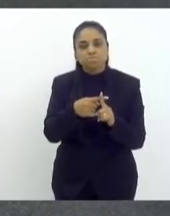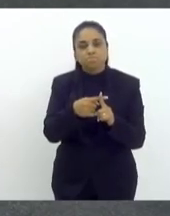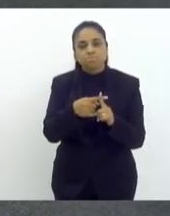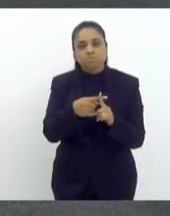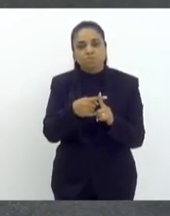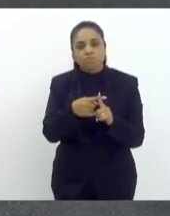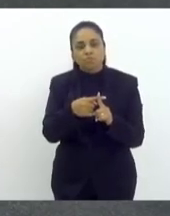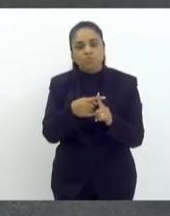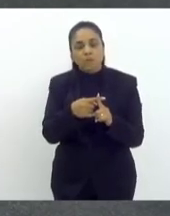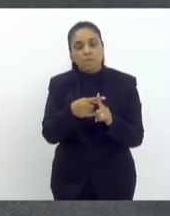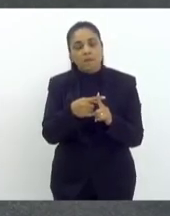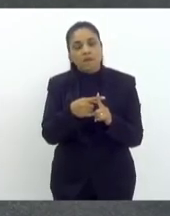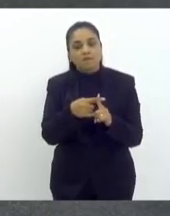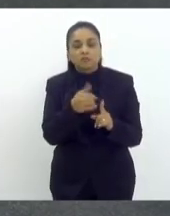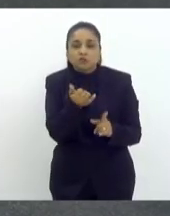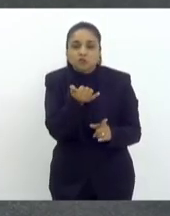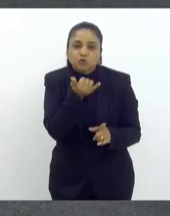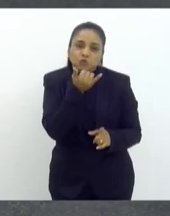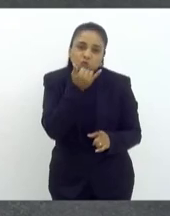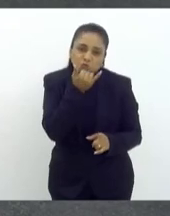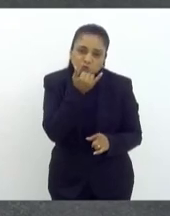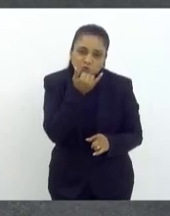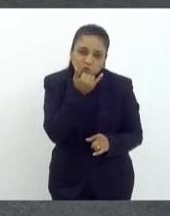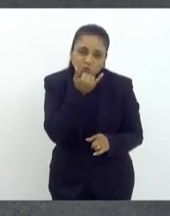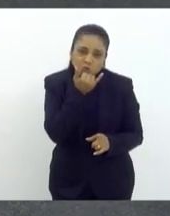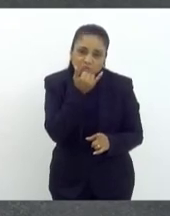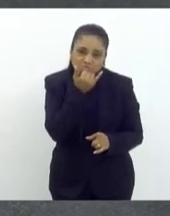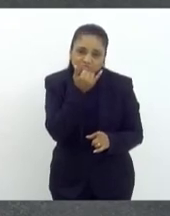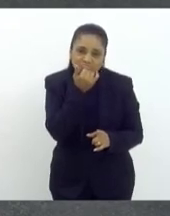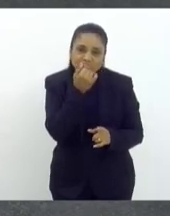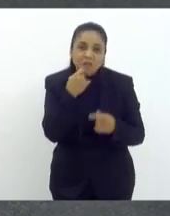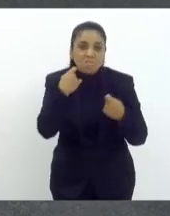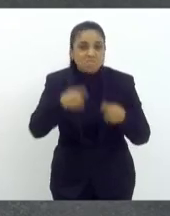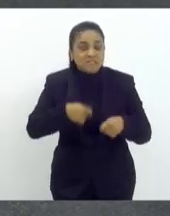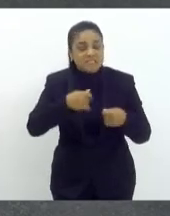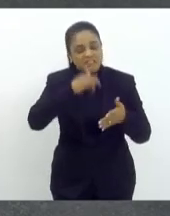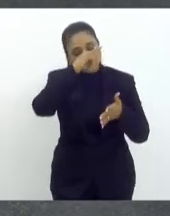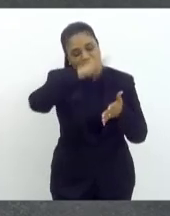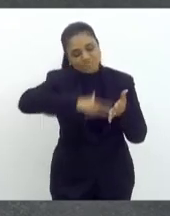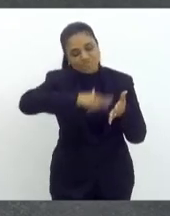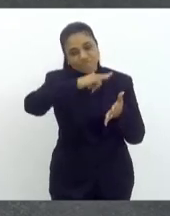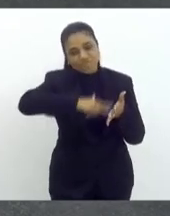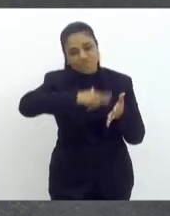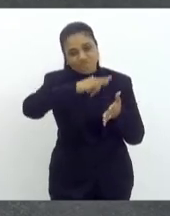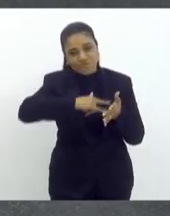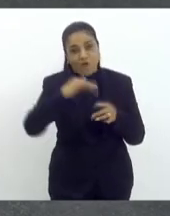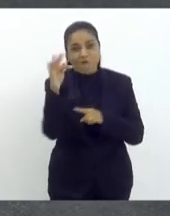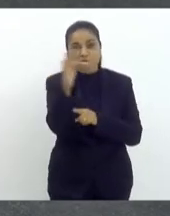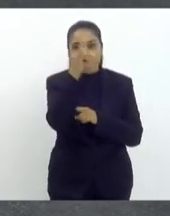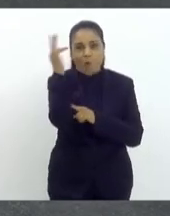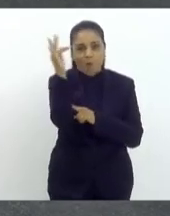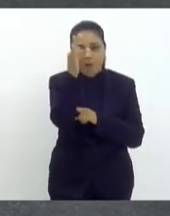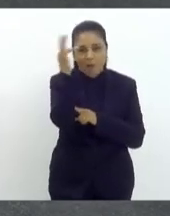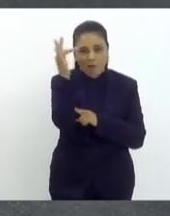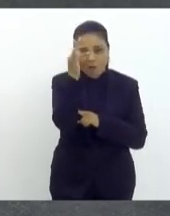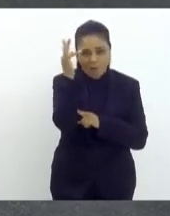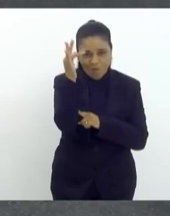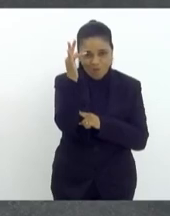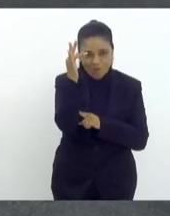que as desculpas tem que ser formais e quem